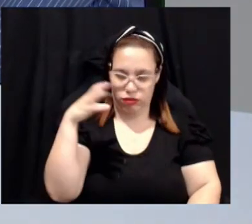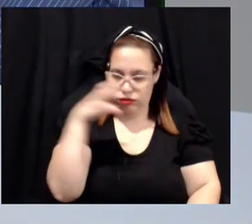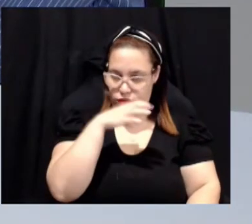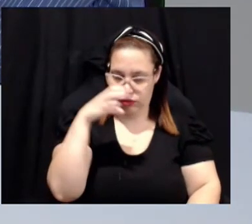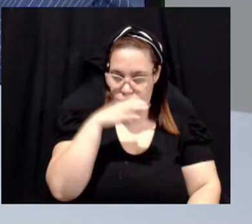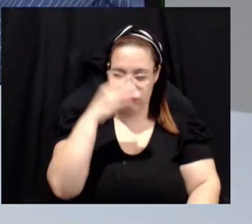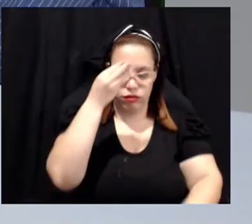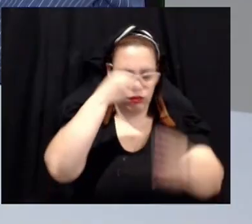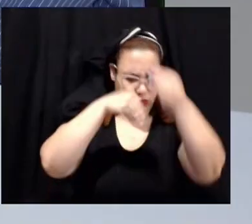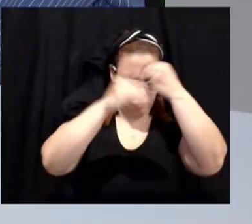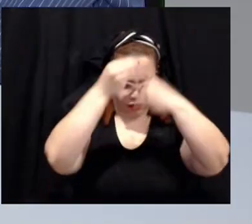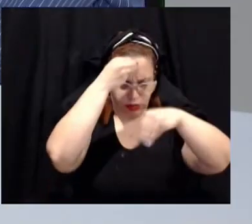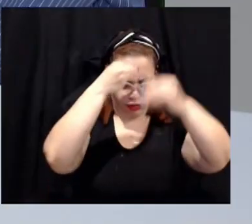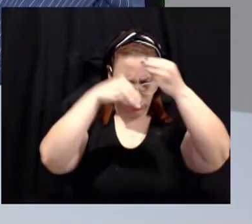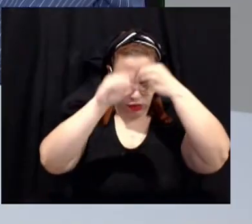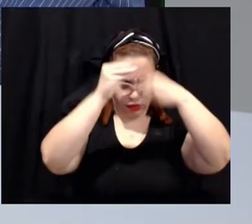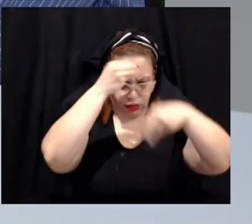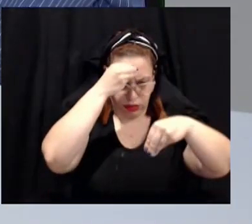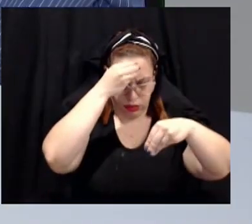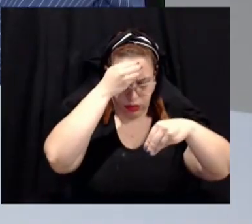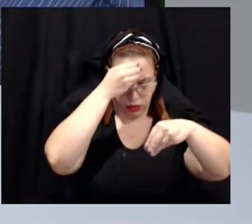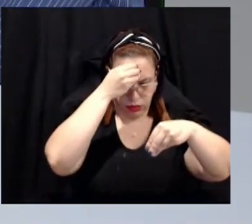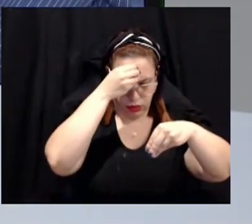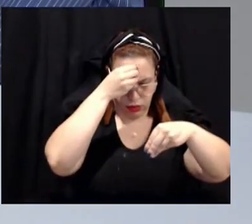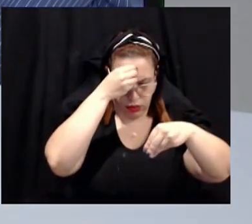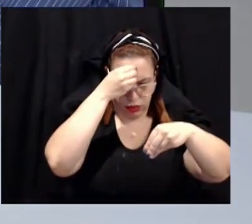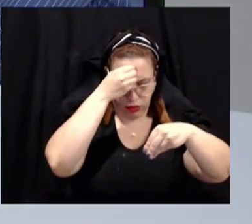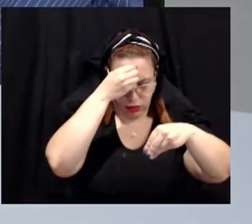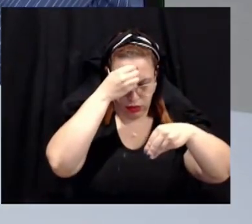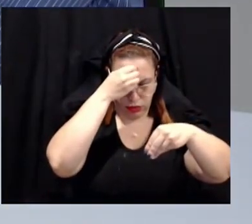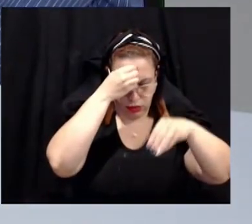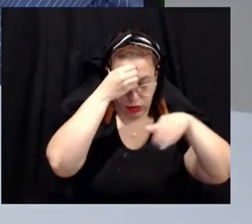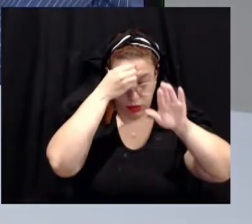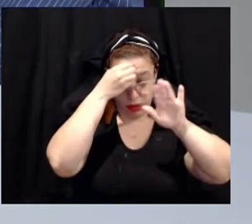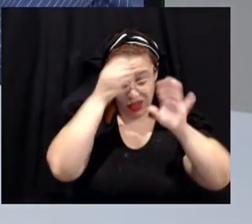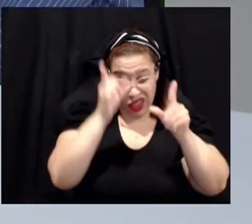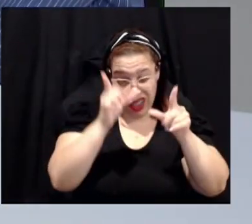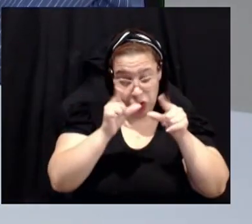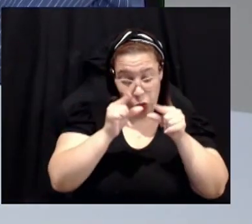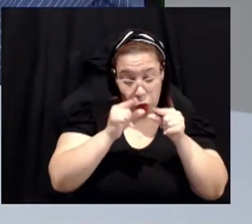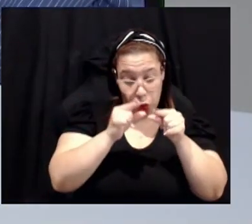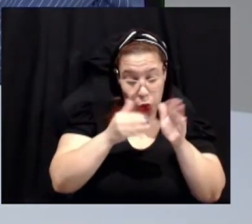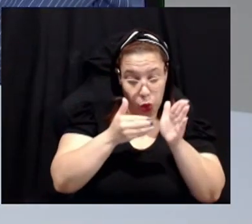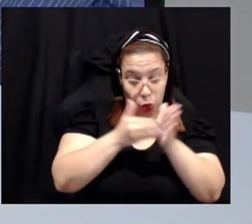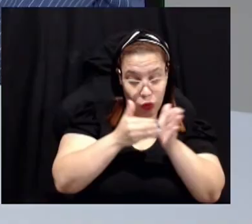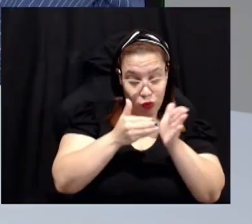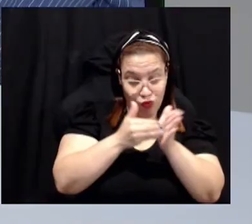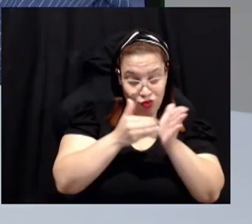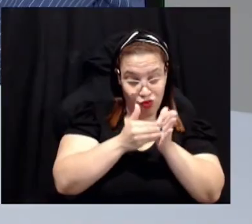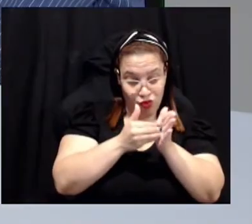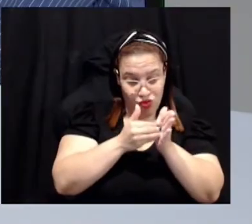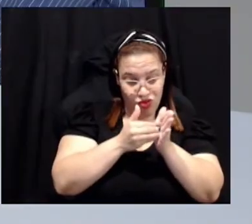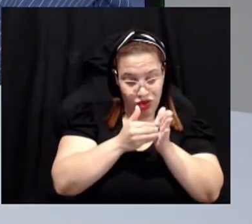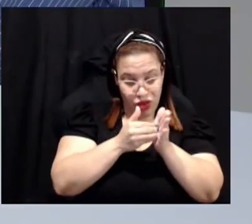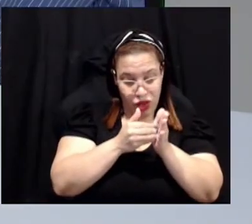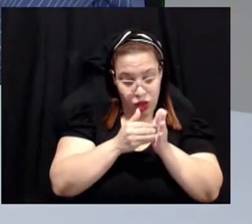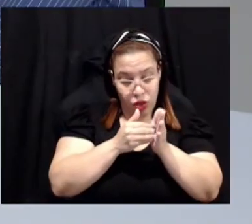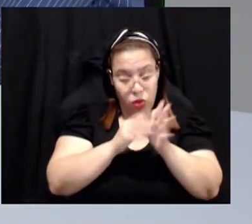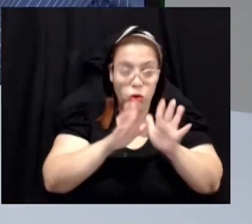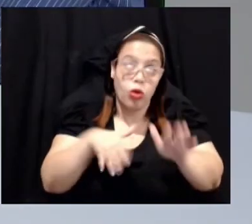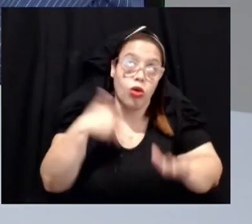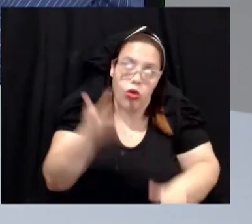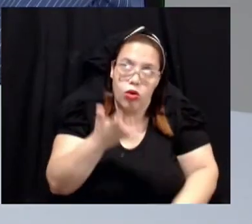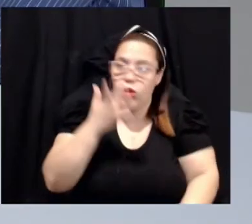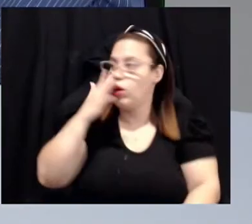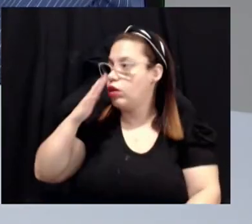parte cognitiva, ele acaba sendo mais limitado e o processo é lento. Por outro lado, a criança não tem